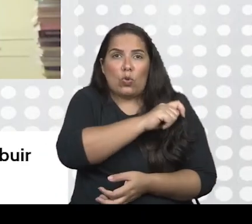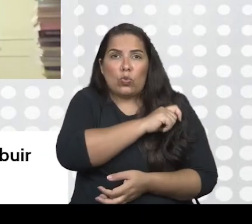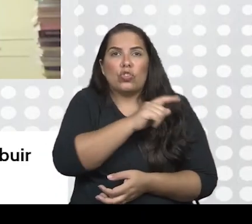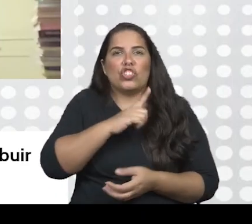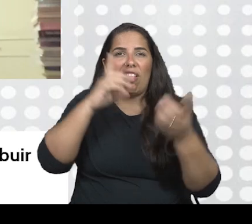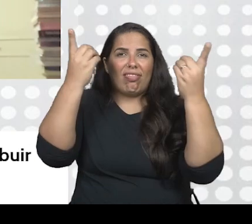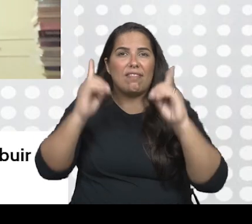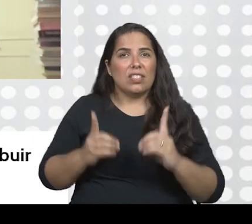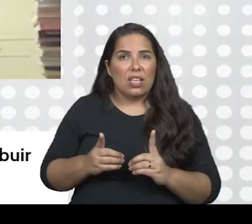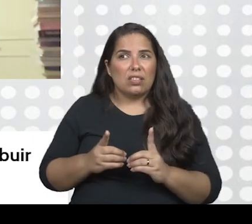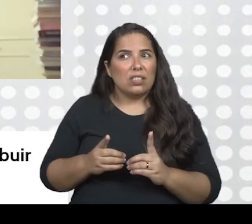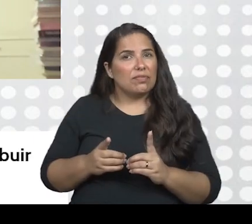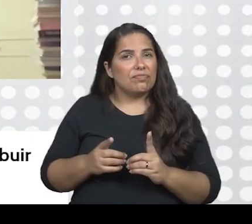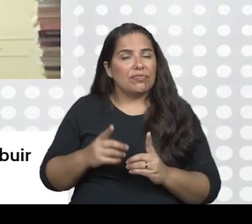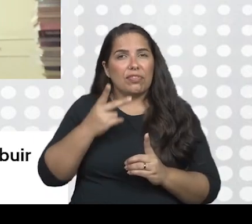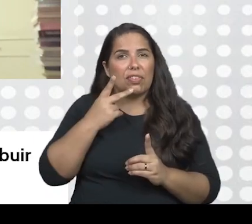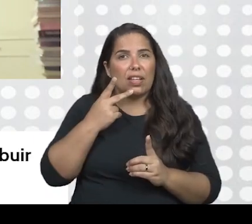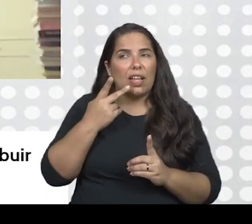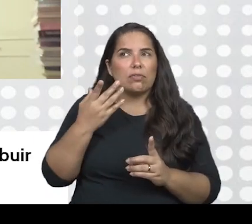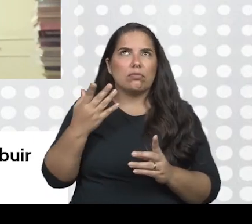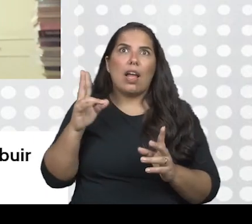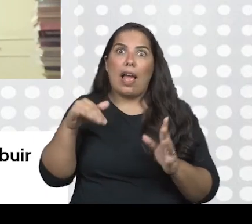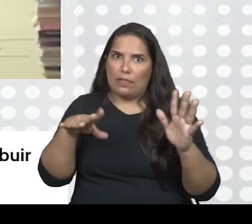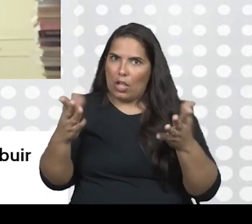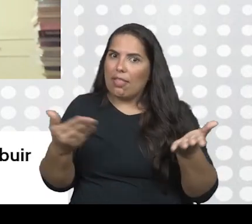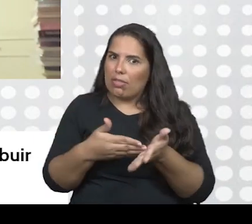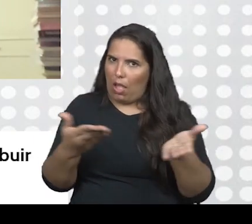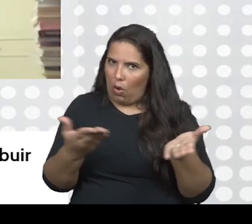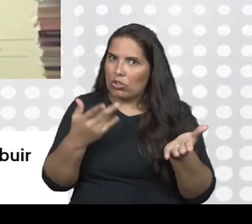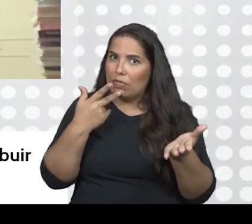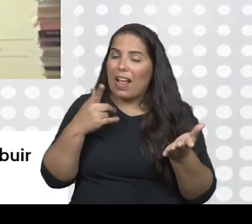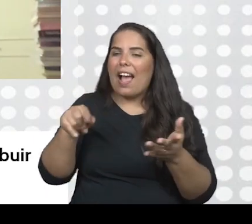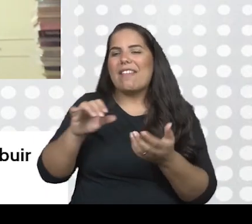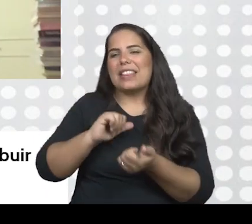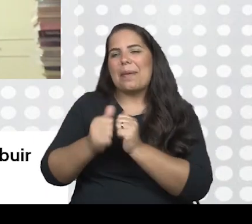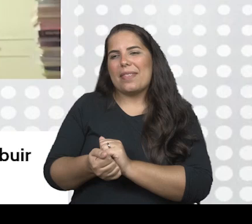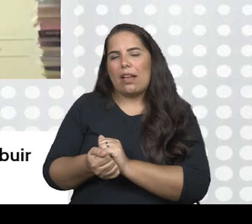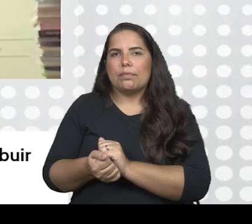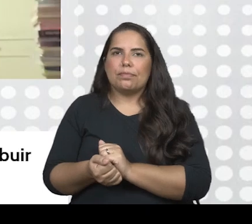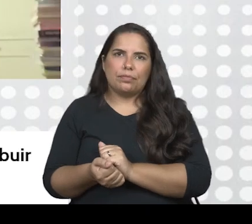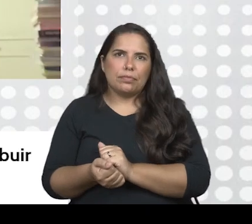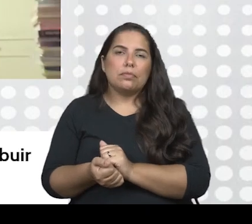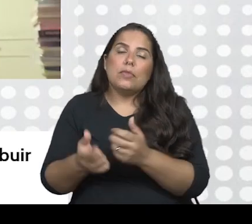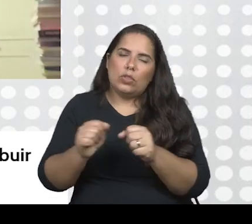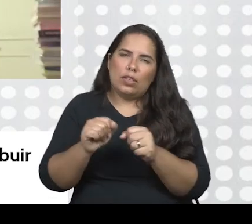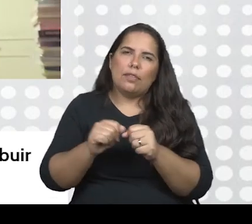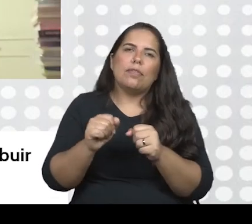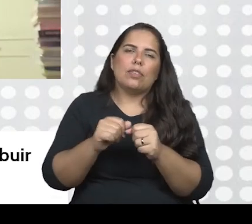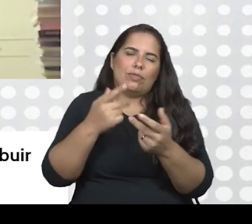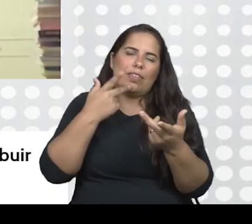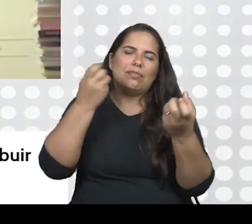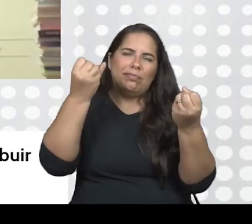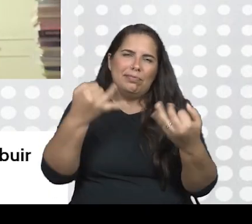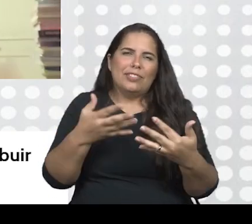alguma deficiência, se dizia, ou ainda se diz, tá, gente? Vamos adaptar. E aqui eu tenho feito uma analogia